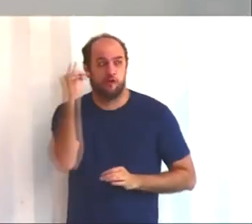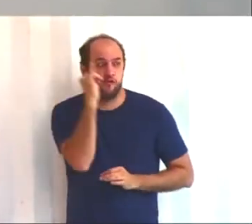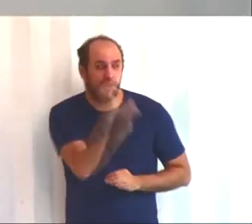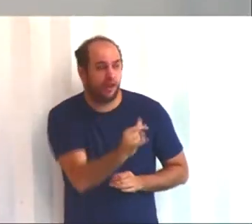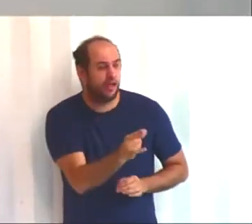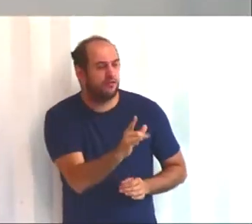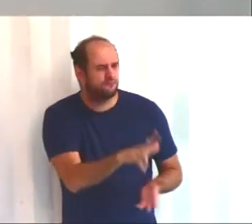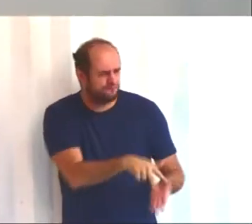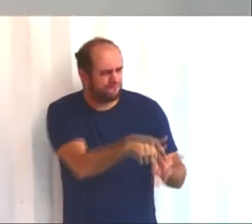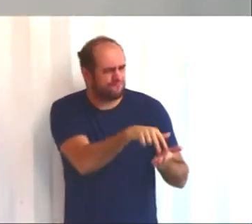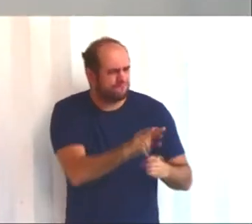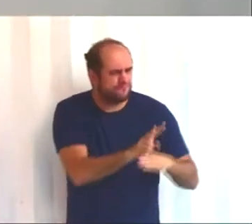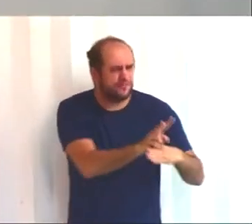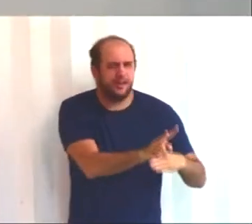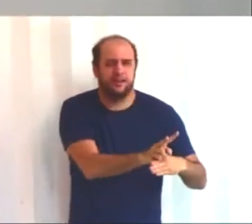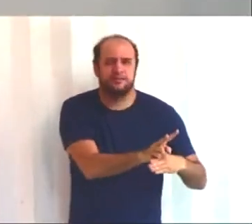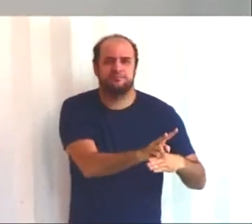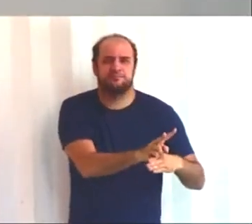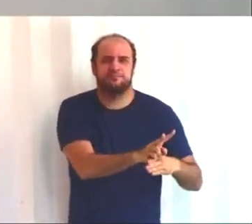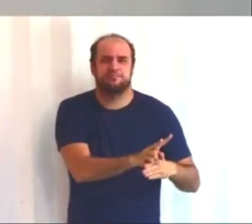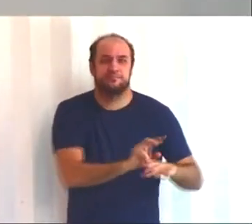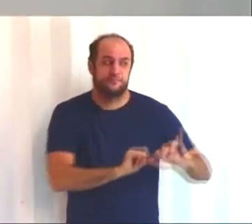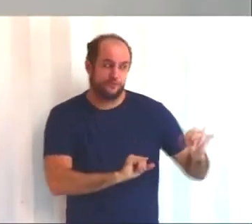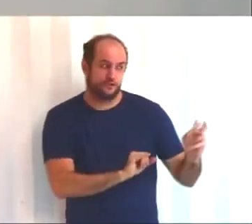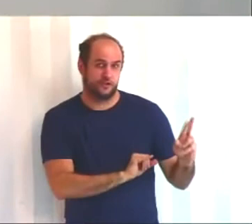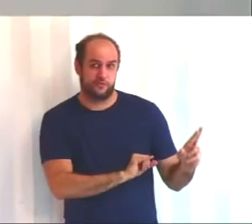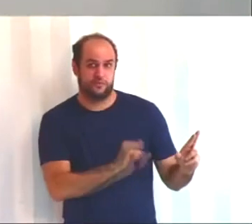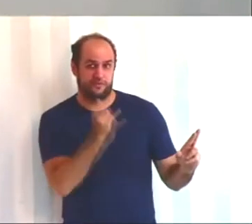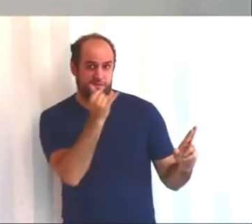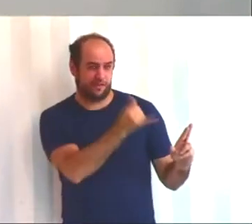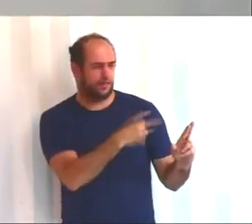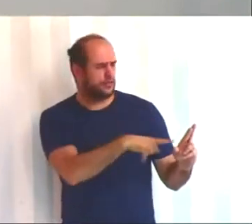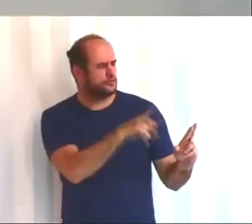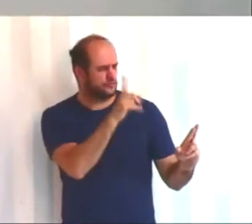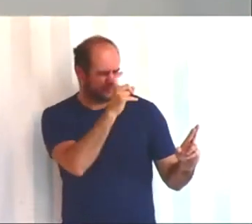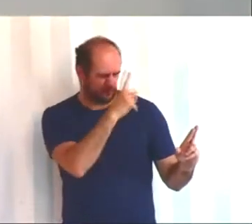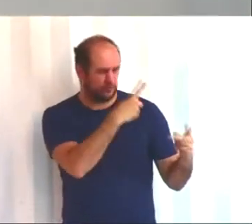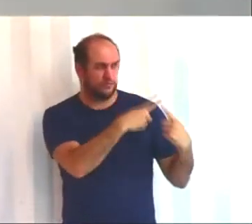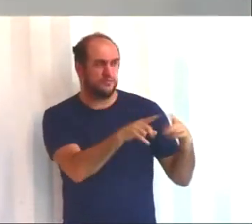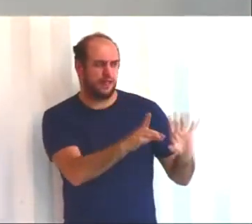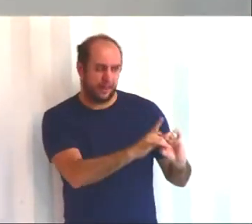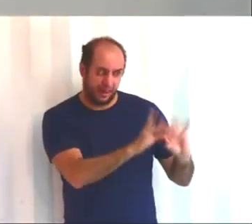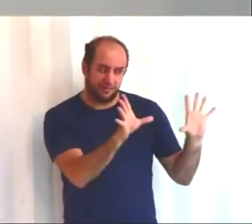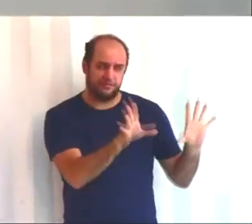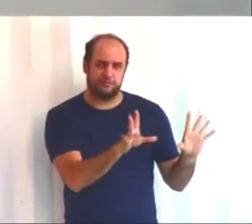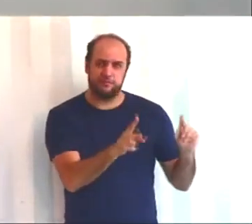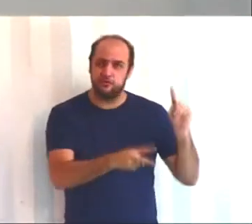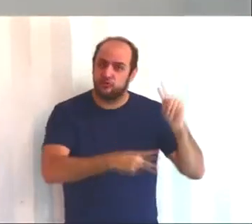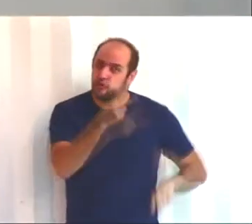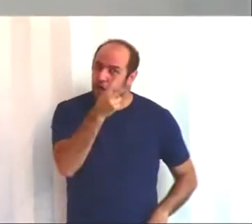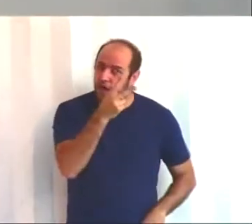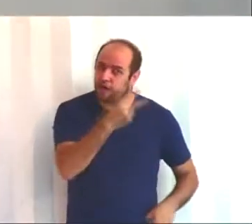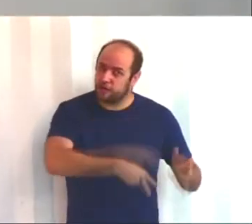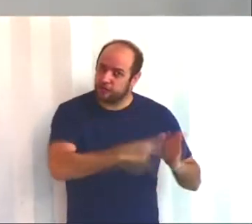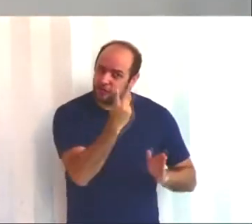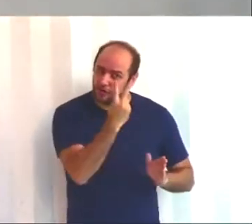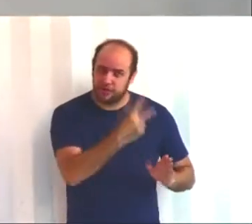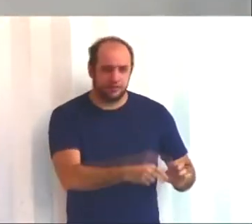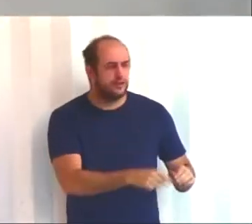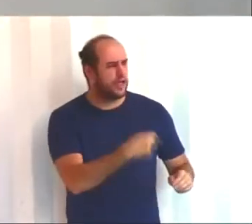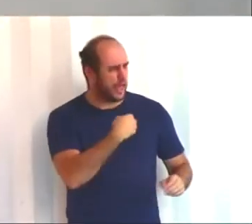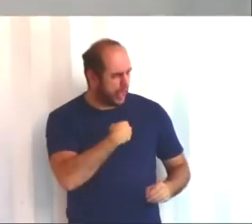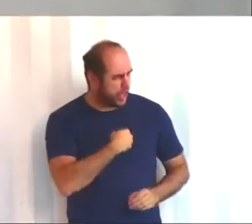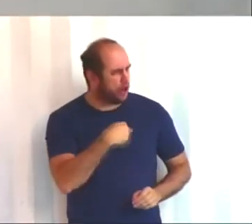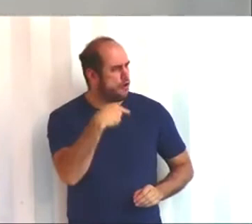sustentar. Jeremias, vai ser difícil, mas eu estou contigo, e eu vou te livrar. Disse 2 vezes no capítulo, eu vou te livrar.